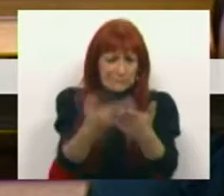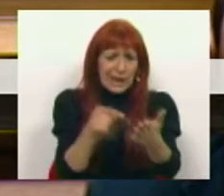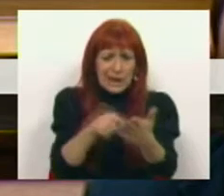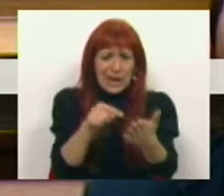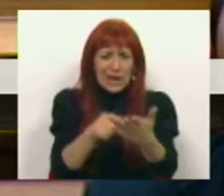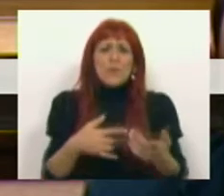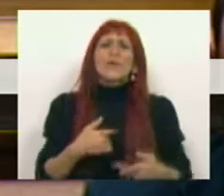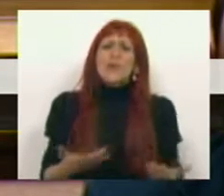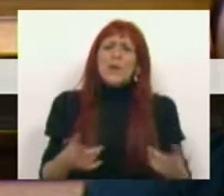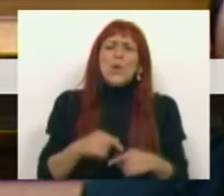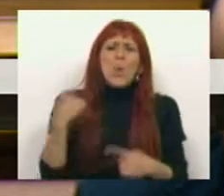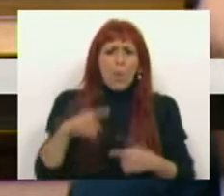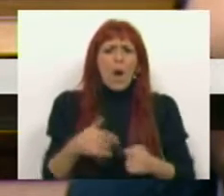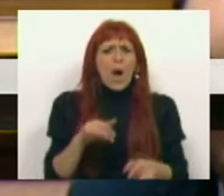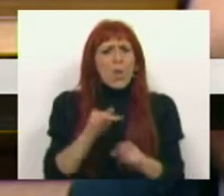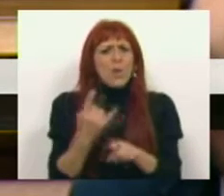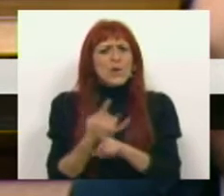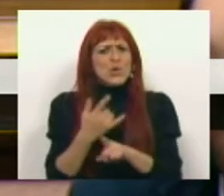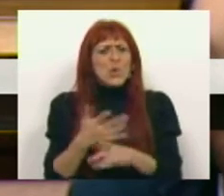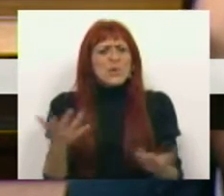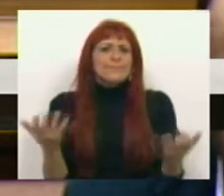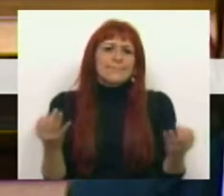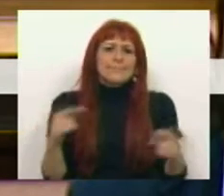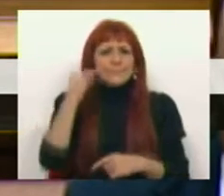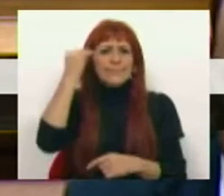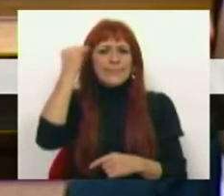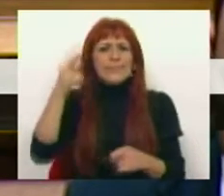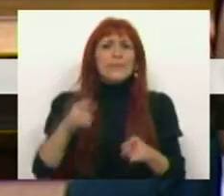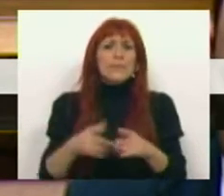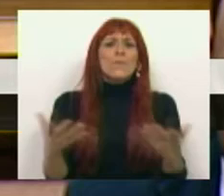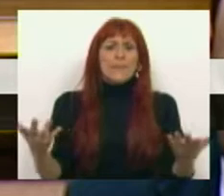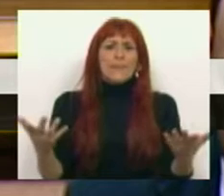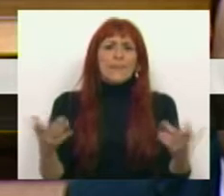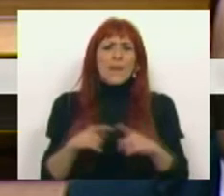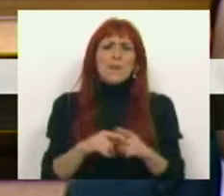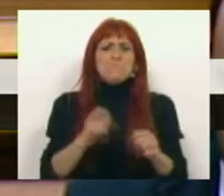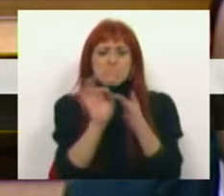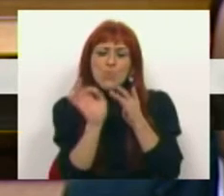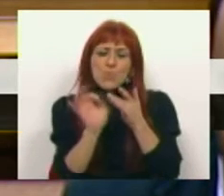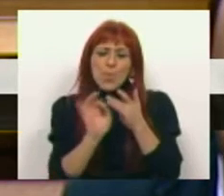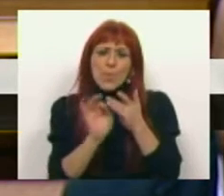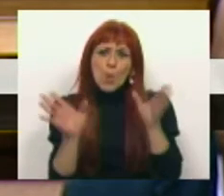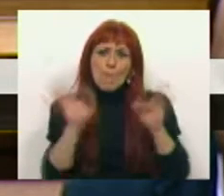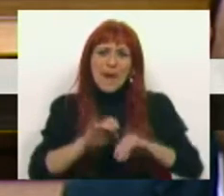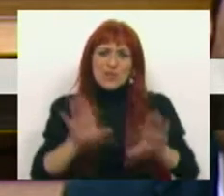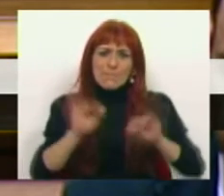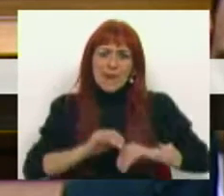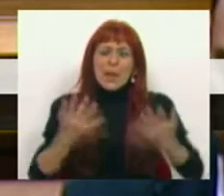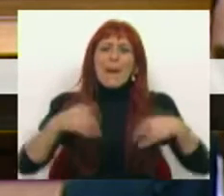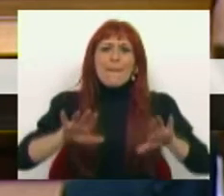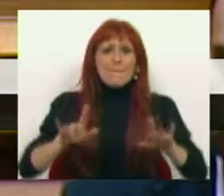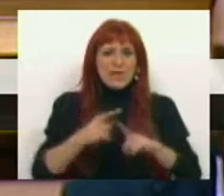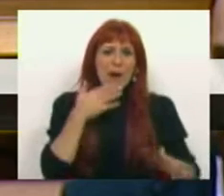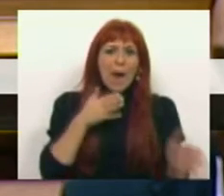também. E existem ainda outras questões que certamente a especialidade pormenorizaremos mais, mas